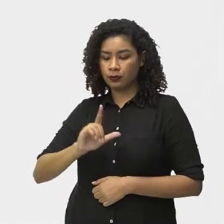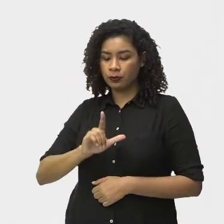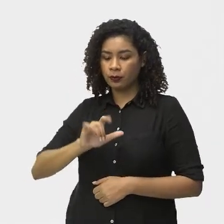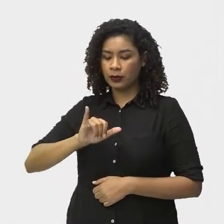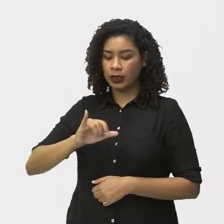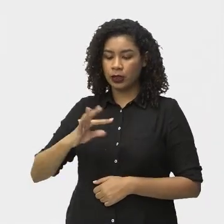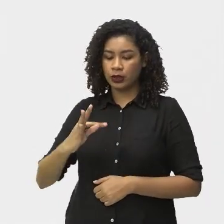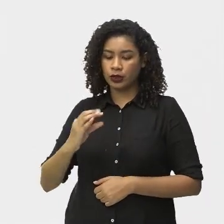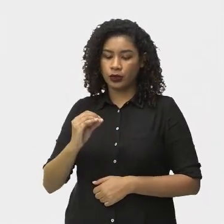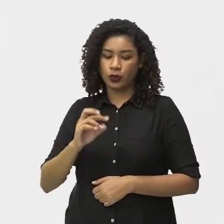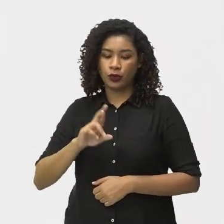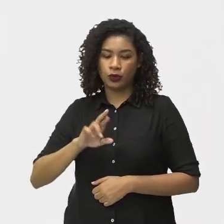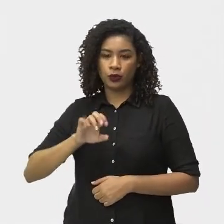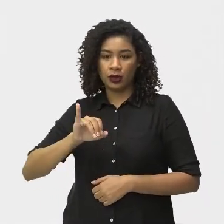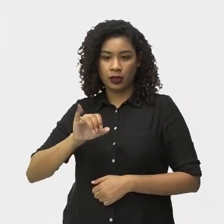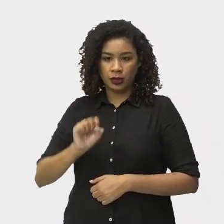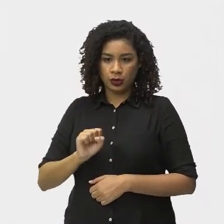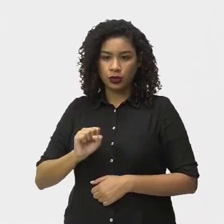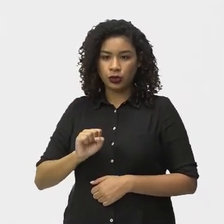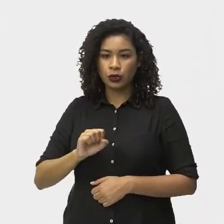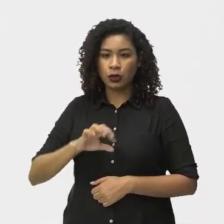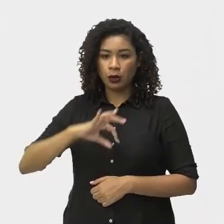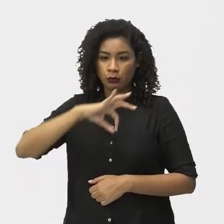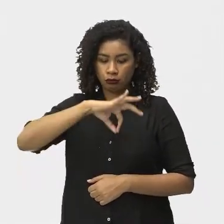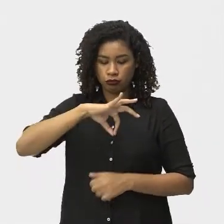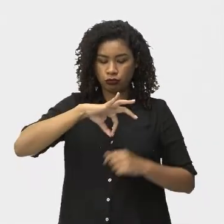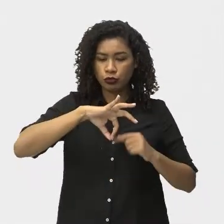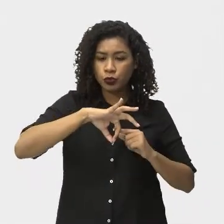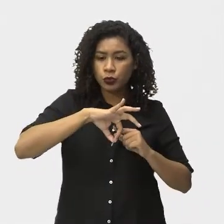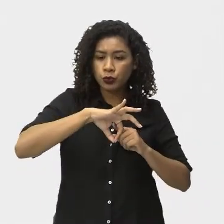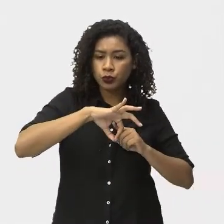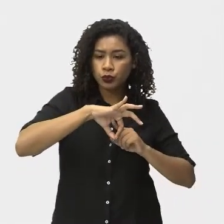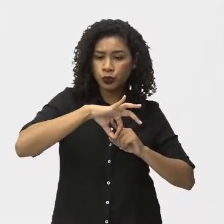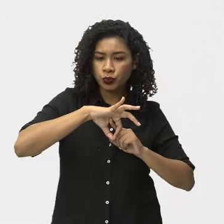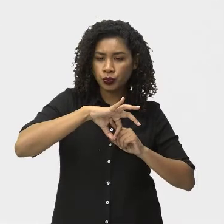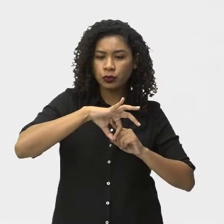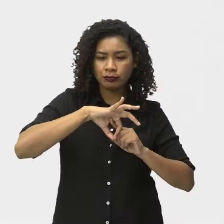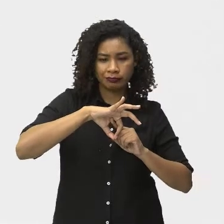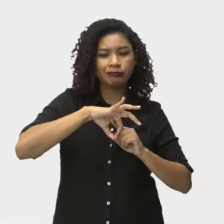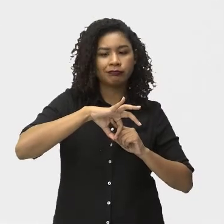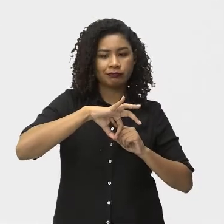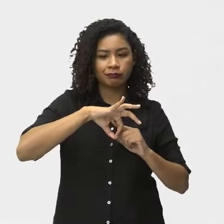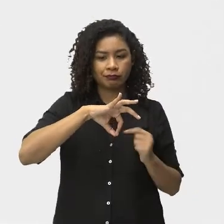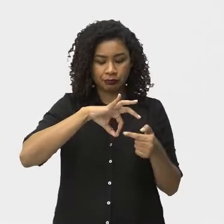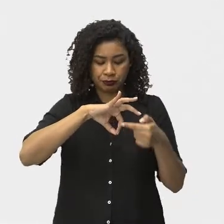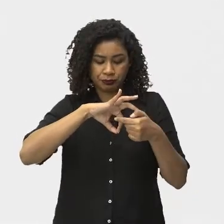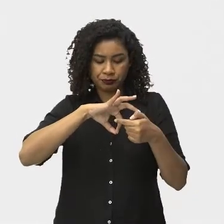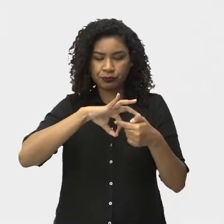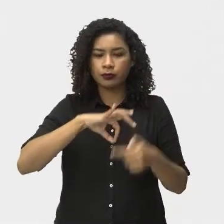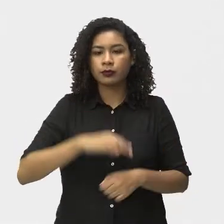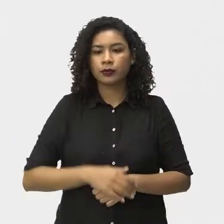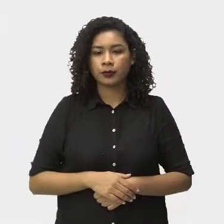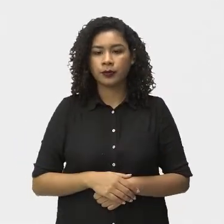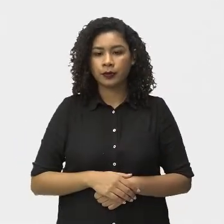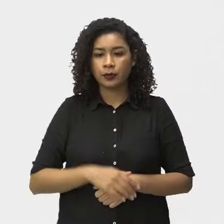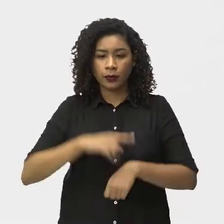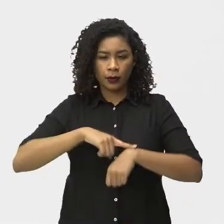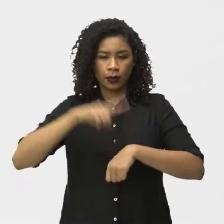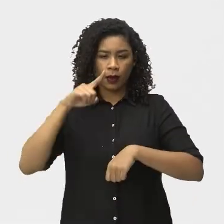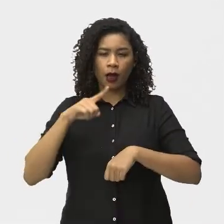organismo feminino, ele tem ali uma certa sensibilidade, ele vai ser estimulado no momento da penetração, né, para que